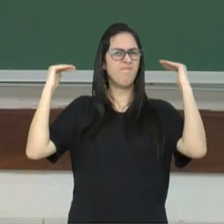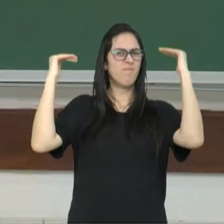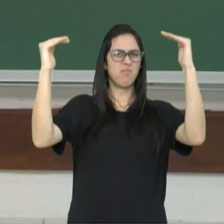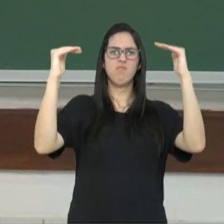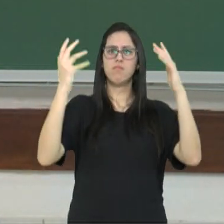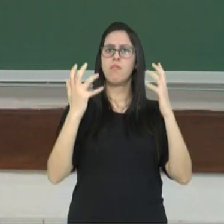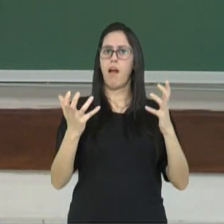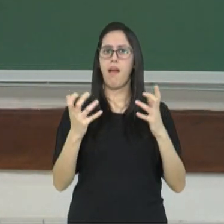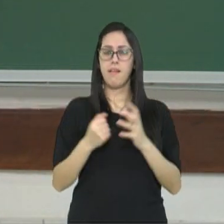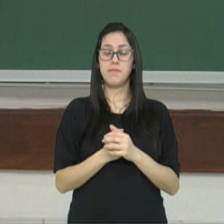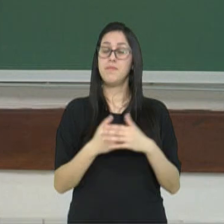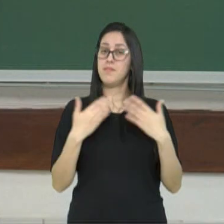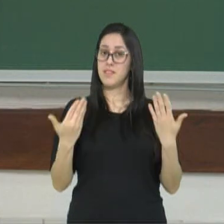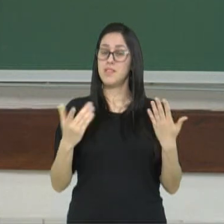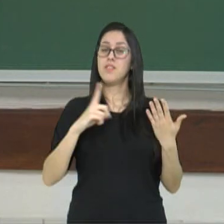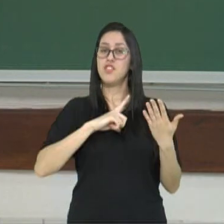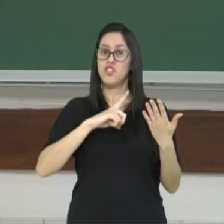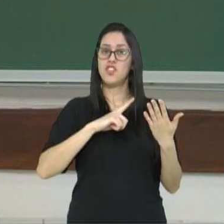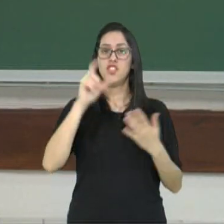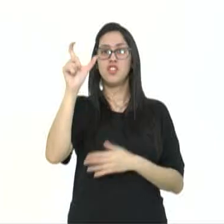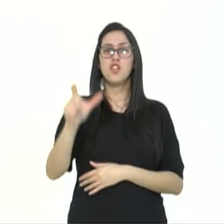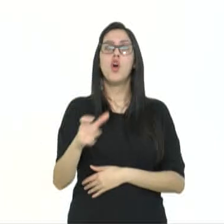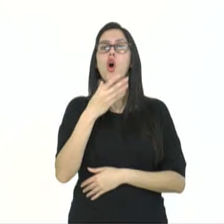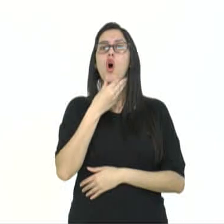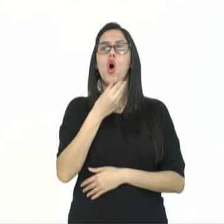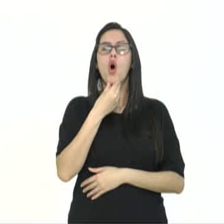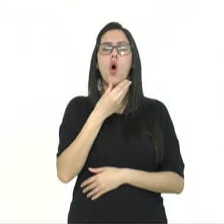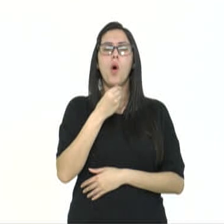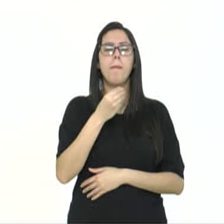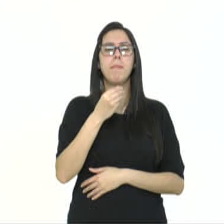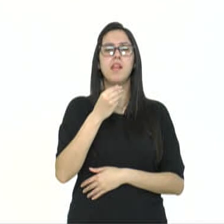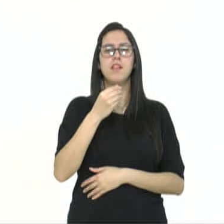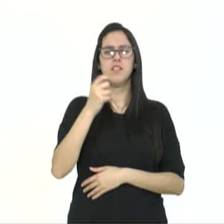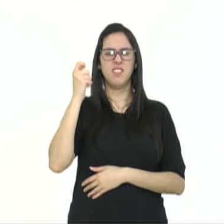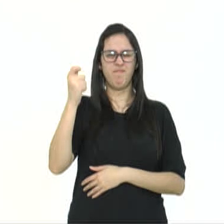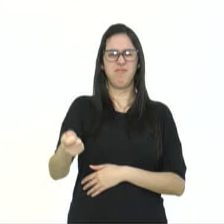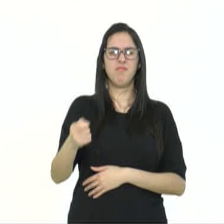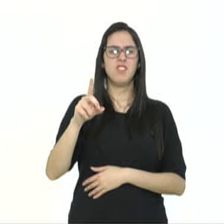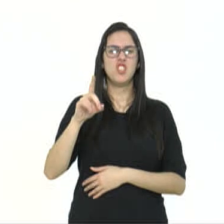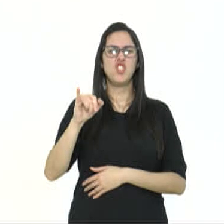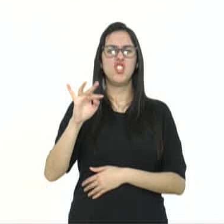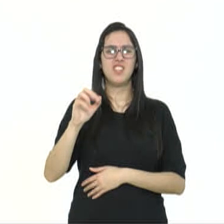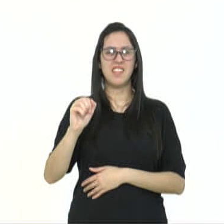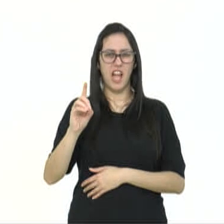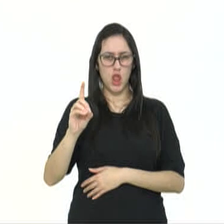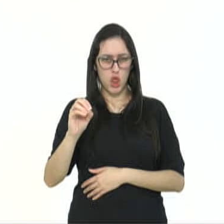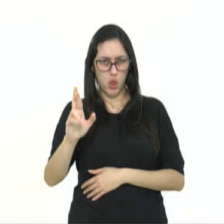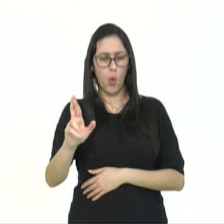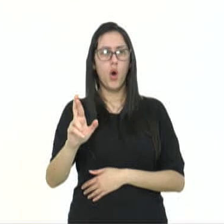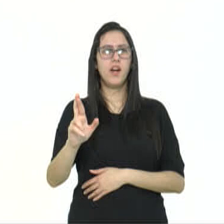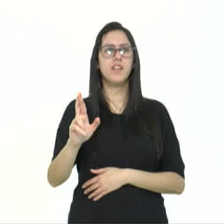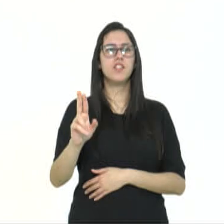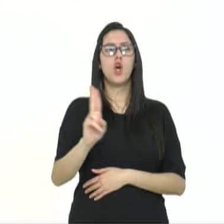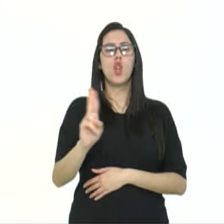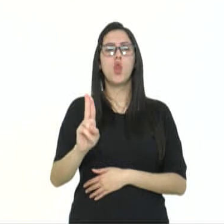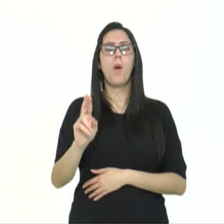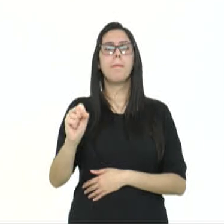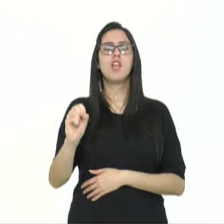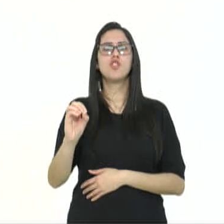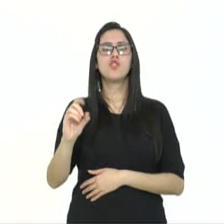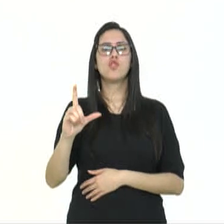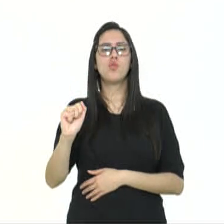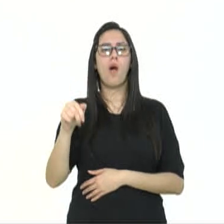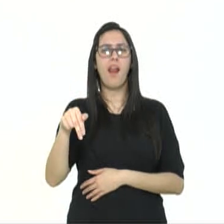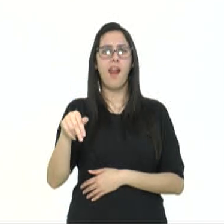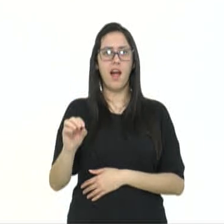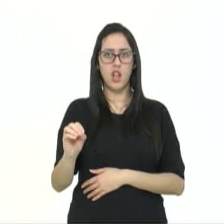era um projeto que foi feito pelo ditador paraguaio Solano Lopes, que ele percebeu que o Paraguai tinha uma fraqueza econômica muito grande, que